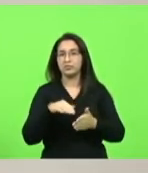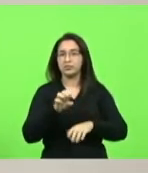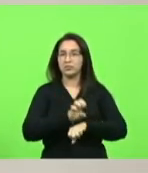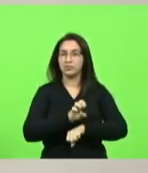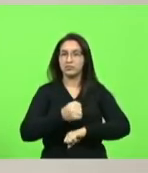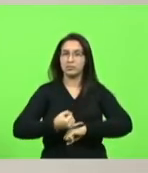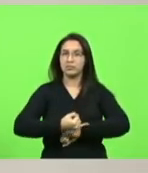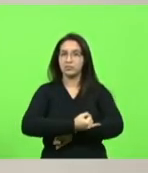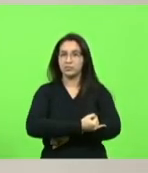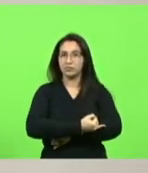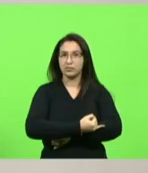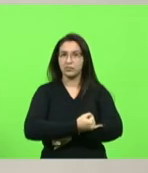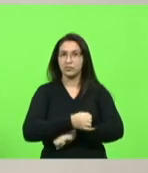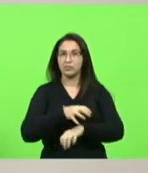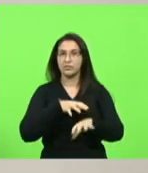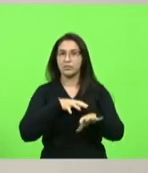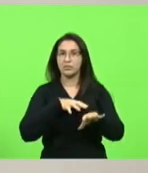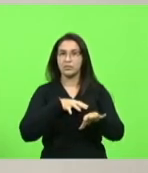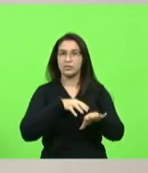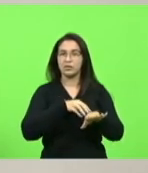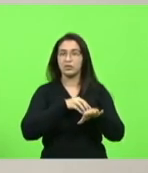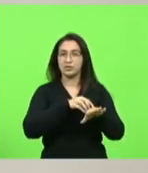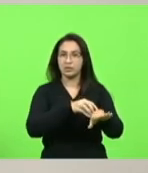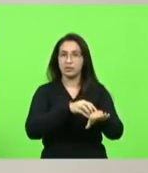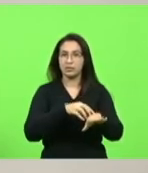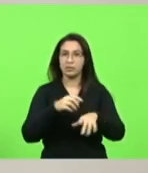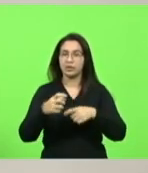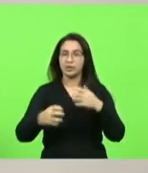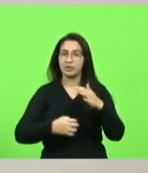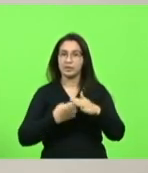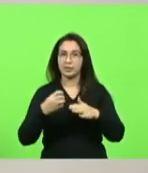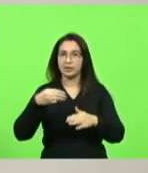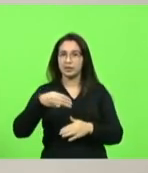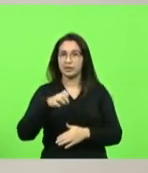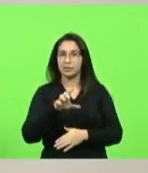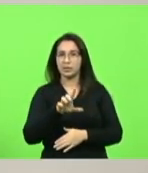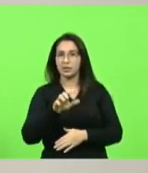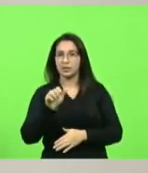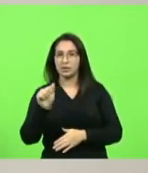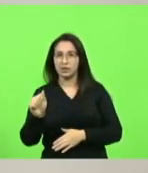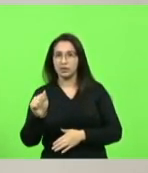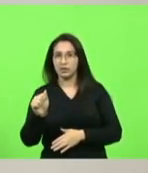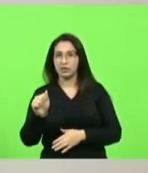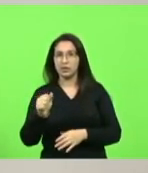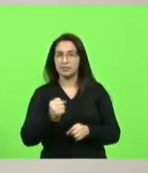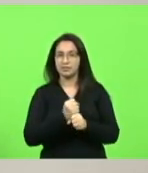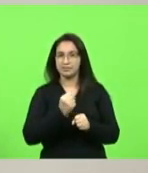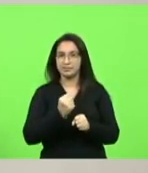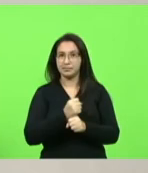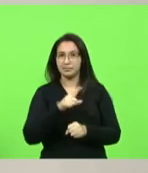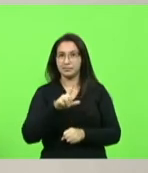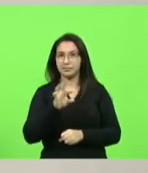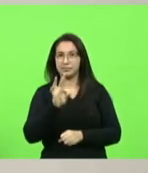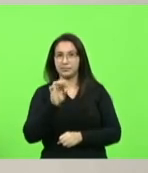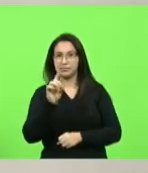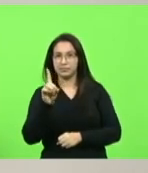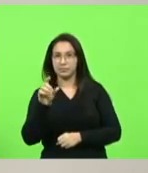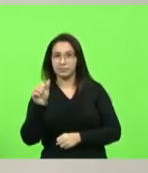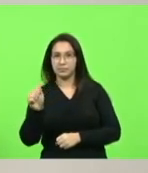infraestrutura e mobilidade a empresa MLA construções limitadas em discussão